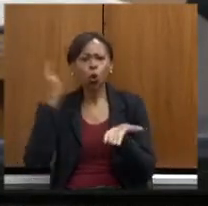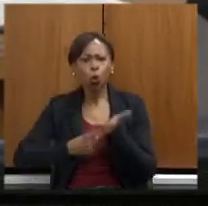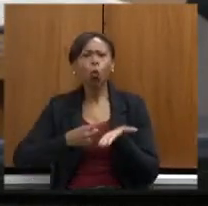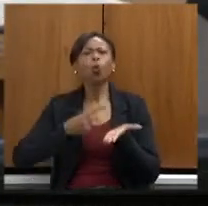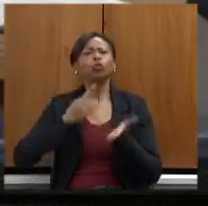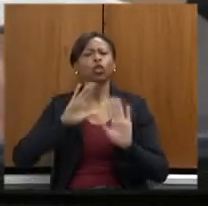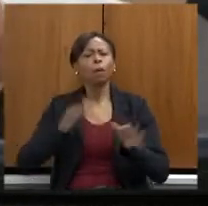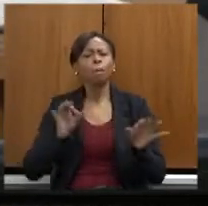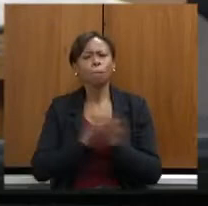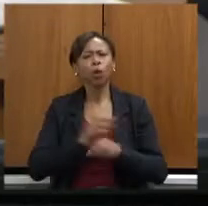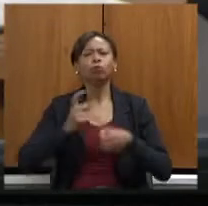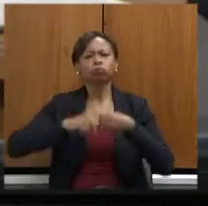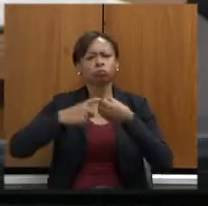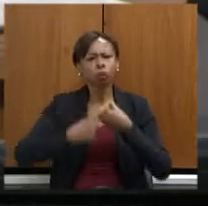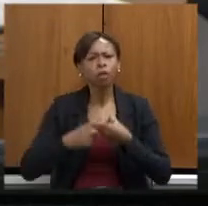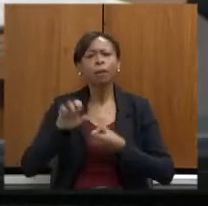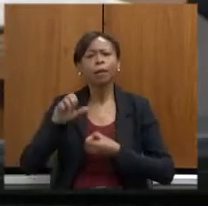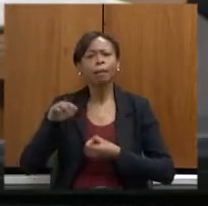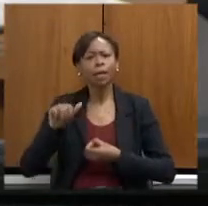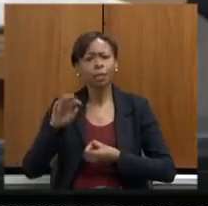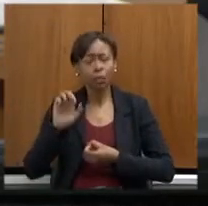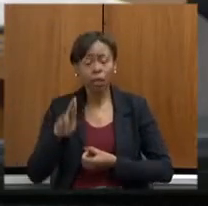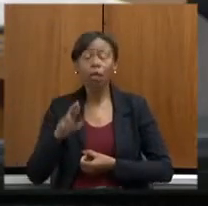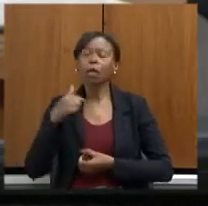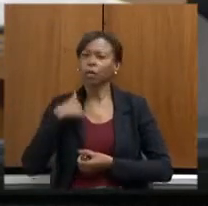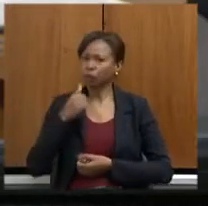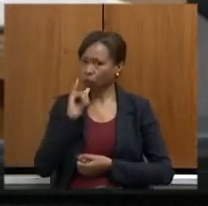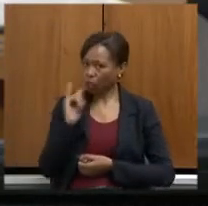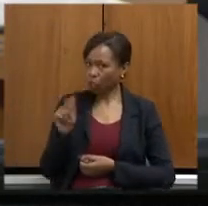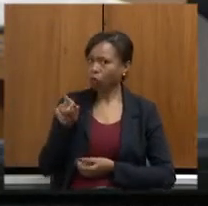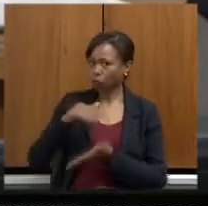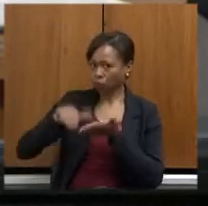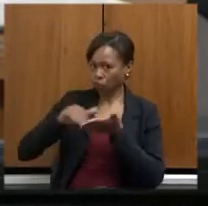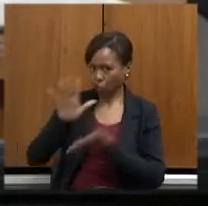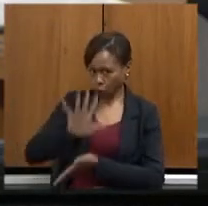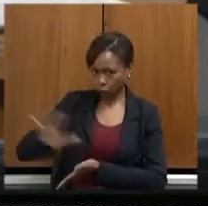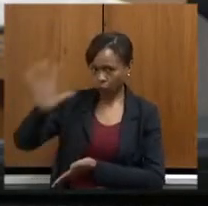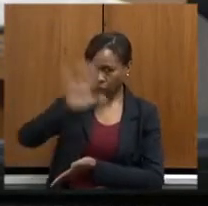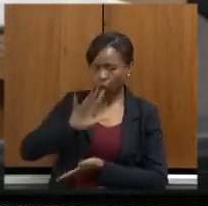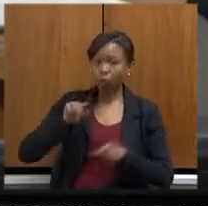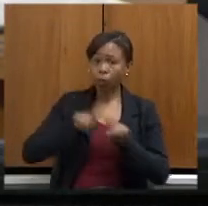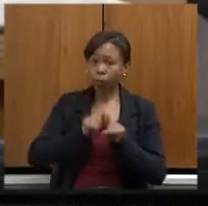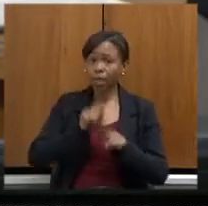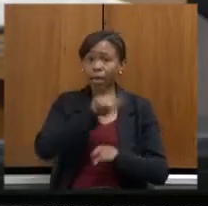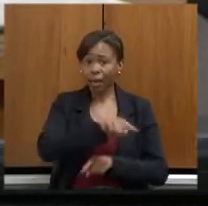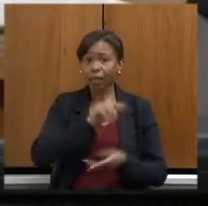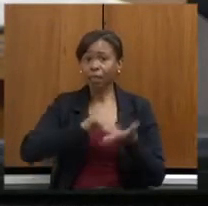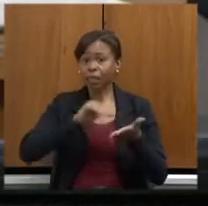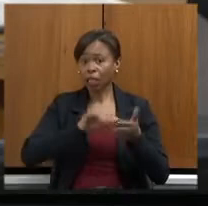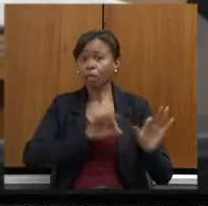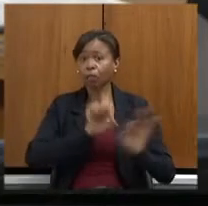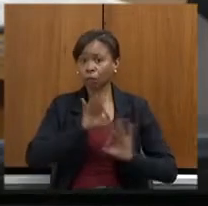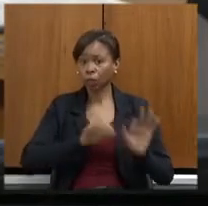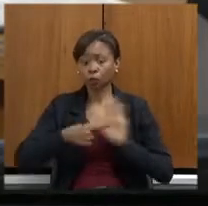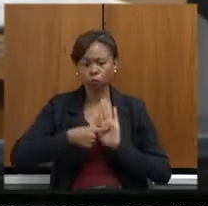preciso disso eu levei isso ao secretário-geral levei isso o secretário de planejamento dessa necessidade a gente